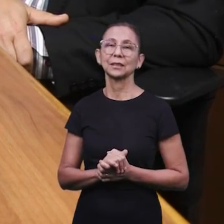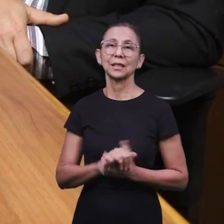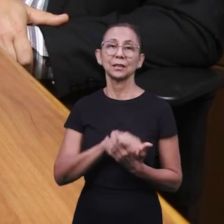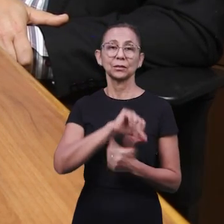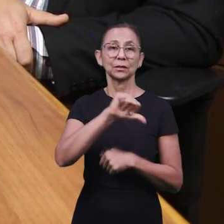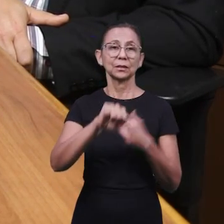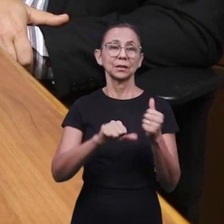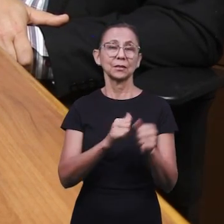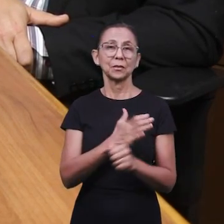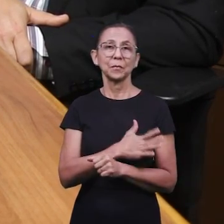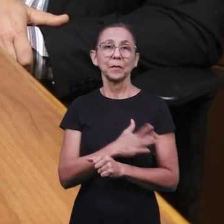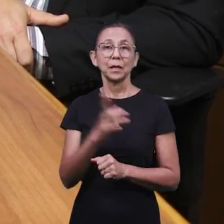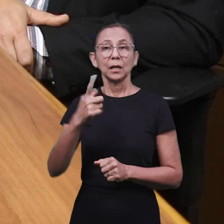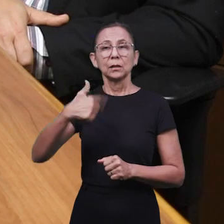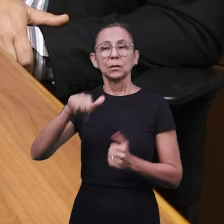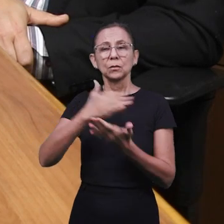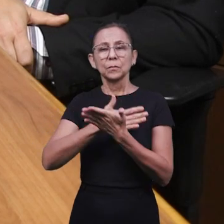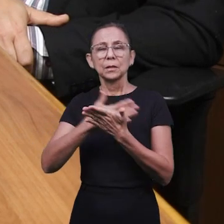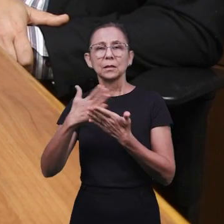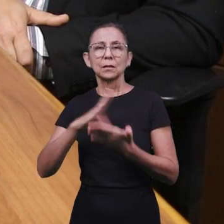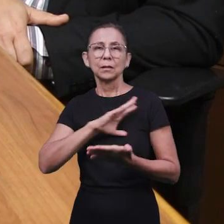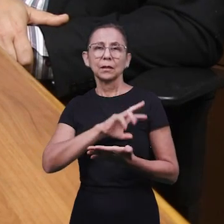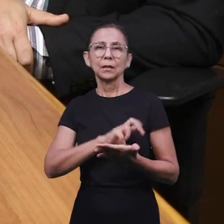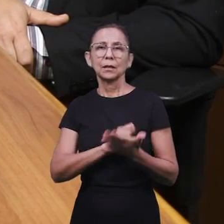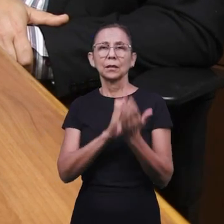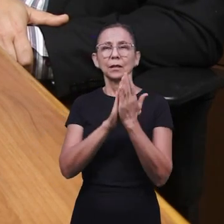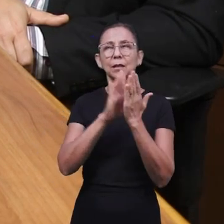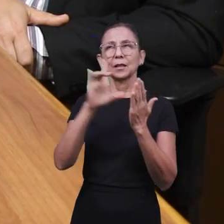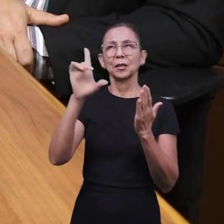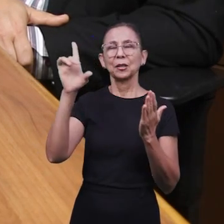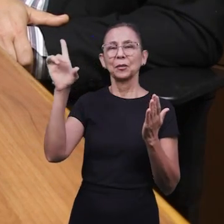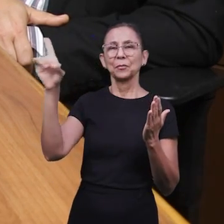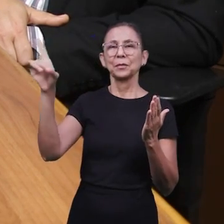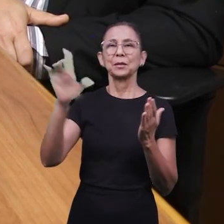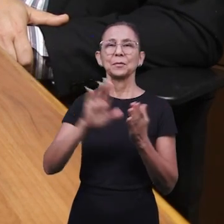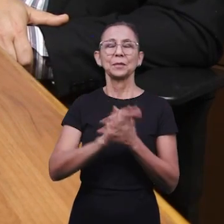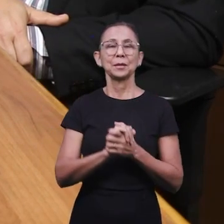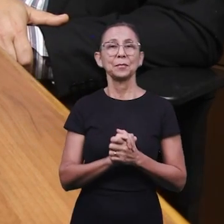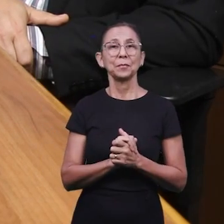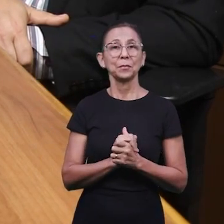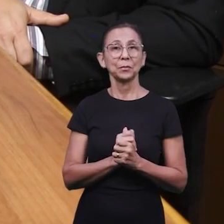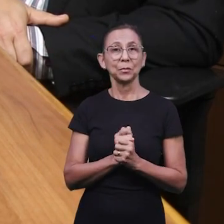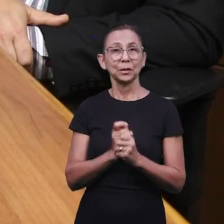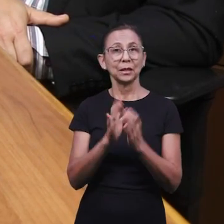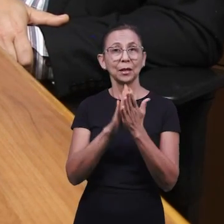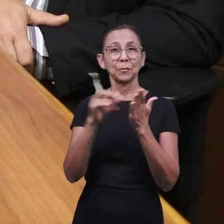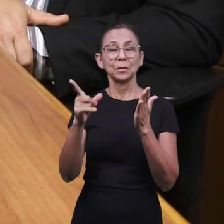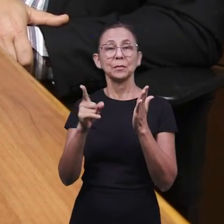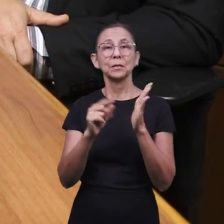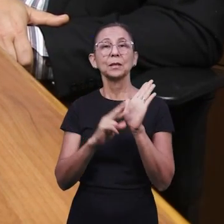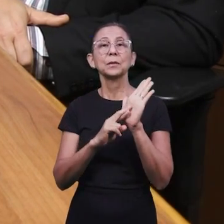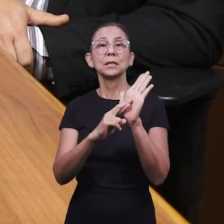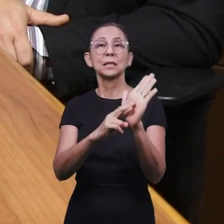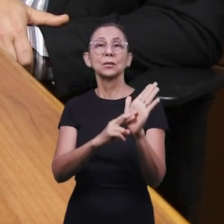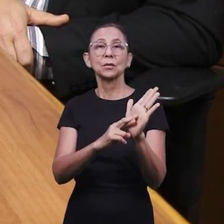Nós amamos a palavra. É a palavra do nosso Pai. É a boca do nosso Pai falando. Então, você se interessa por